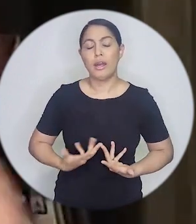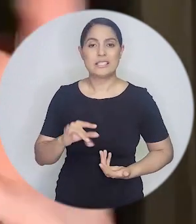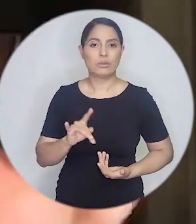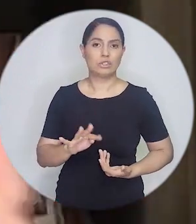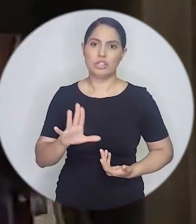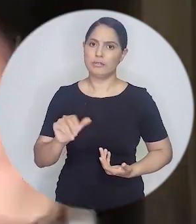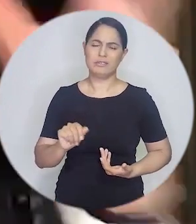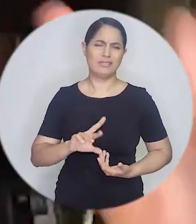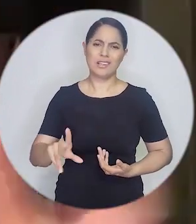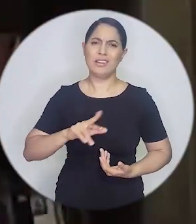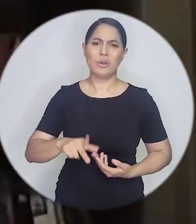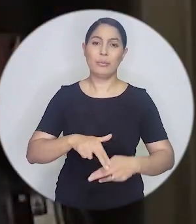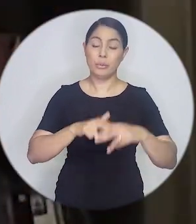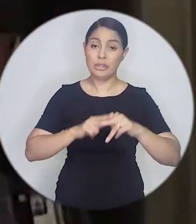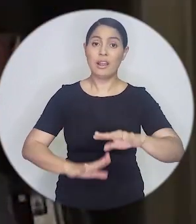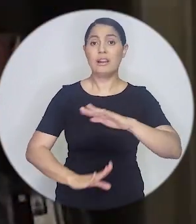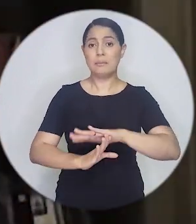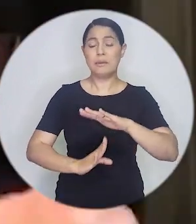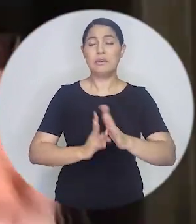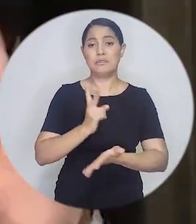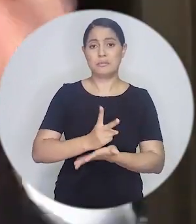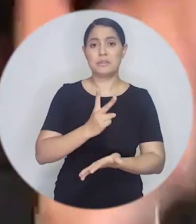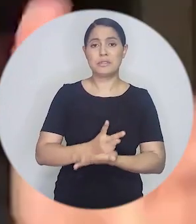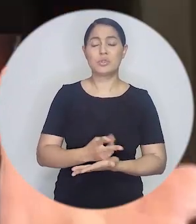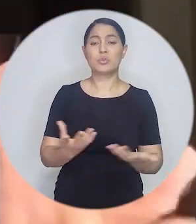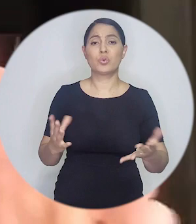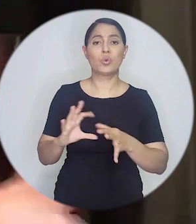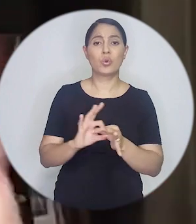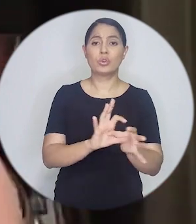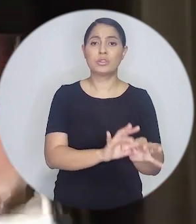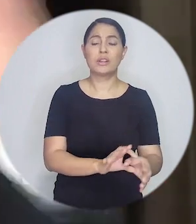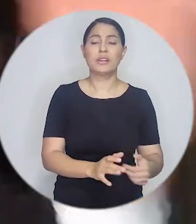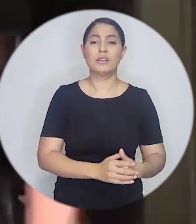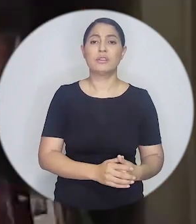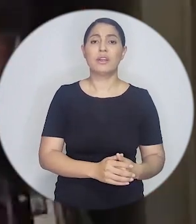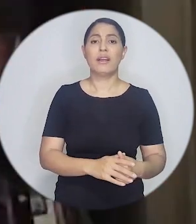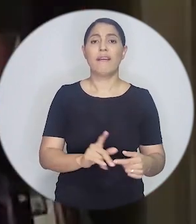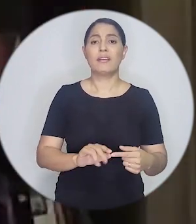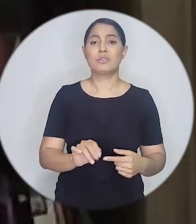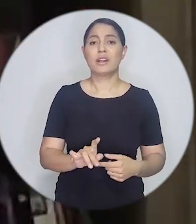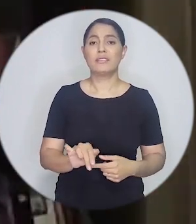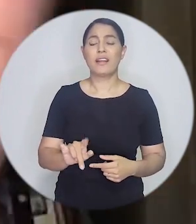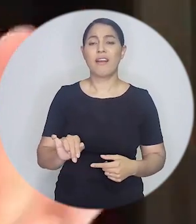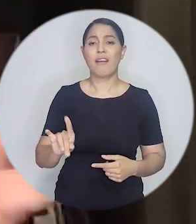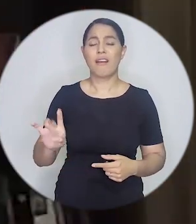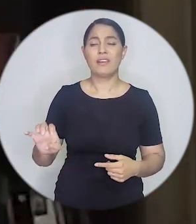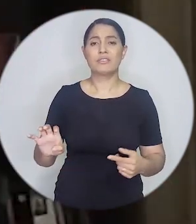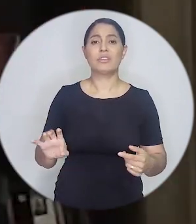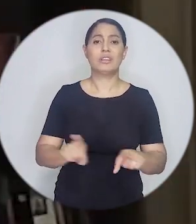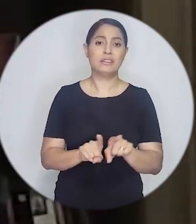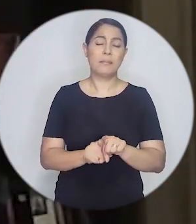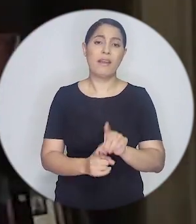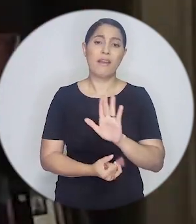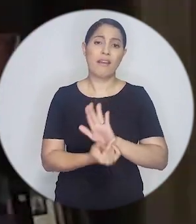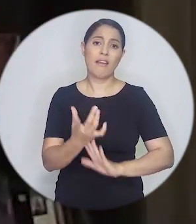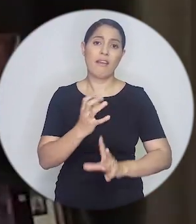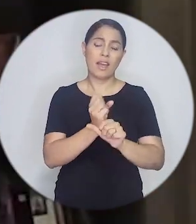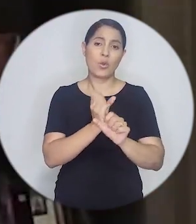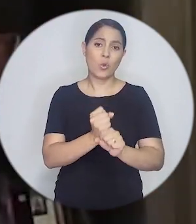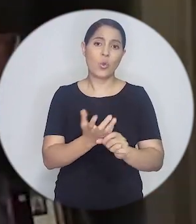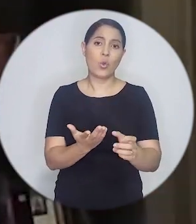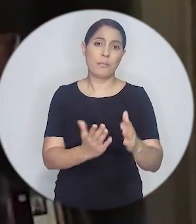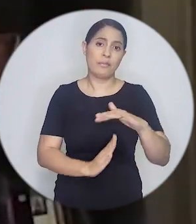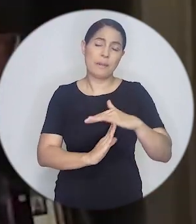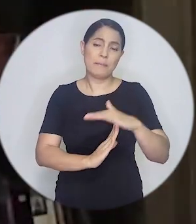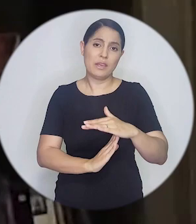porque há limites, né? Há limites tanto de cognoscibilidade, de racionalidade e mesmo limites econômicos para que a gente